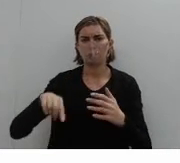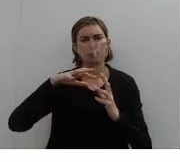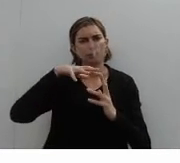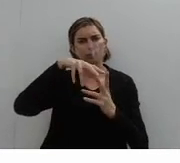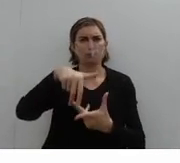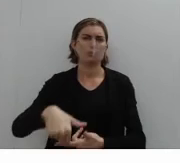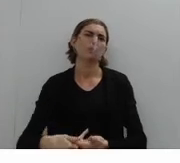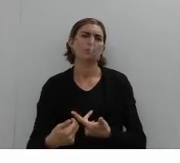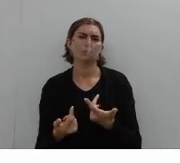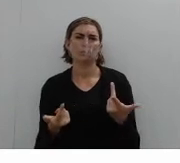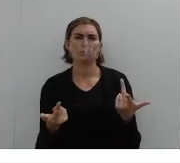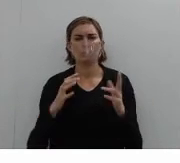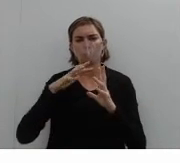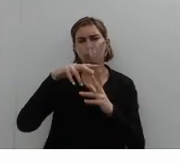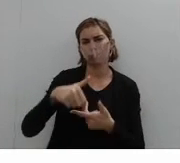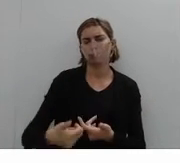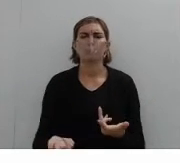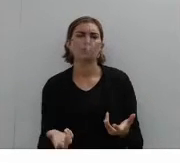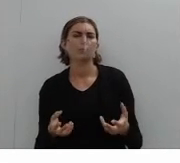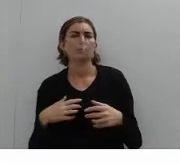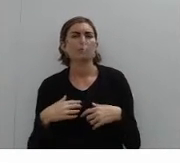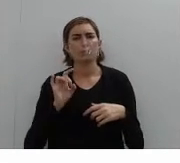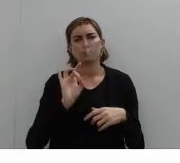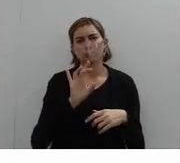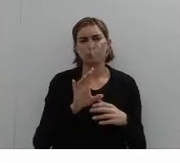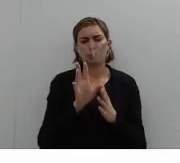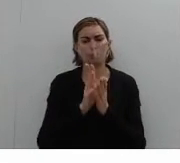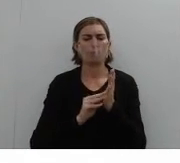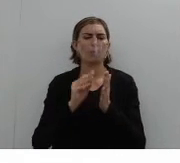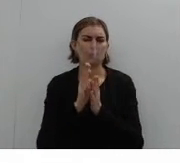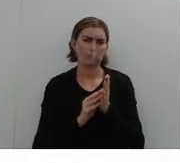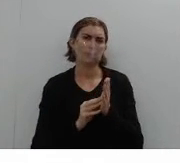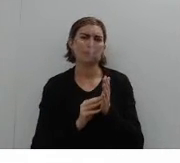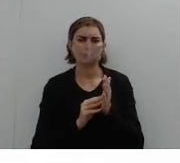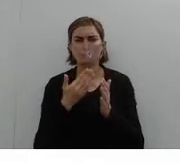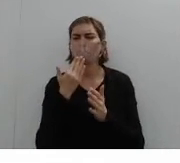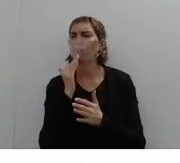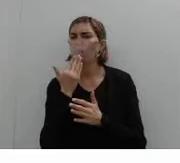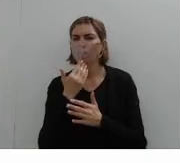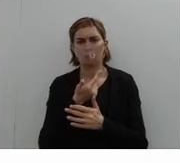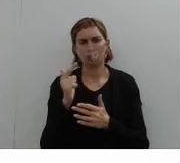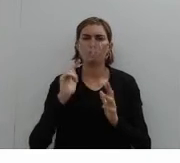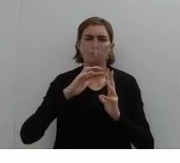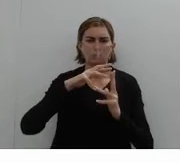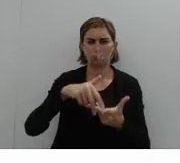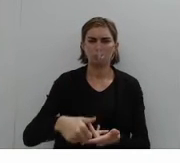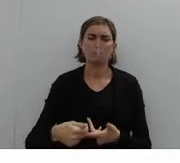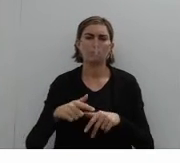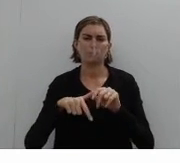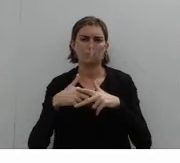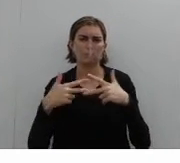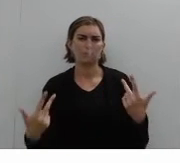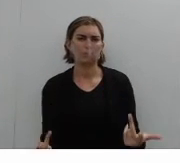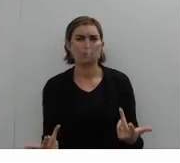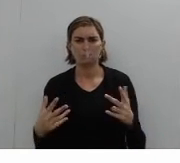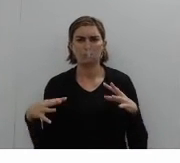mundo sensível, o mundo dos sentidos, era apenas uma cópia imperfeita de um outro mundo, de uma realidade imaterial